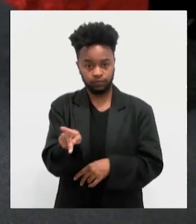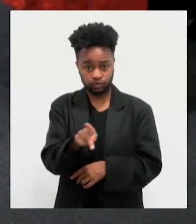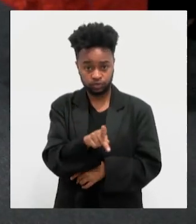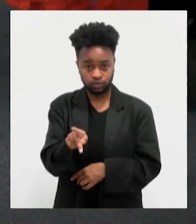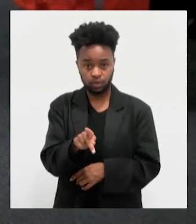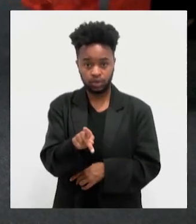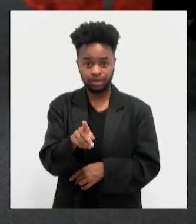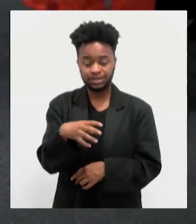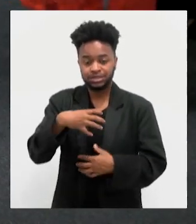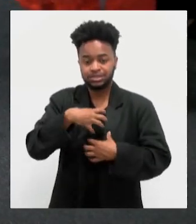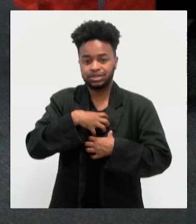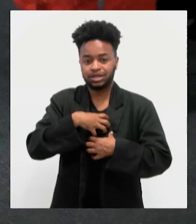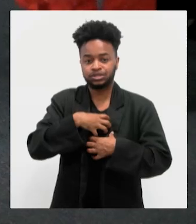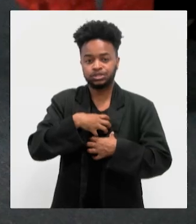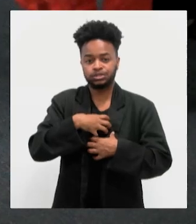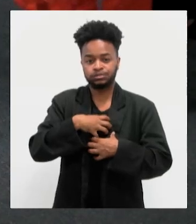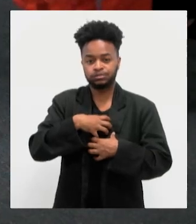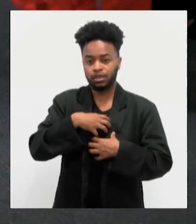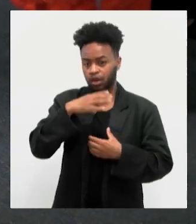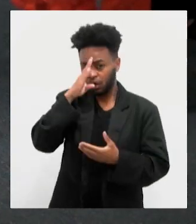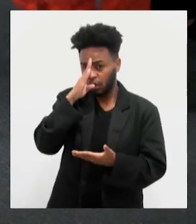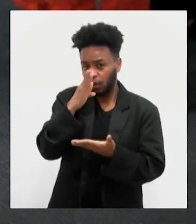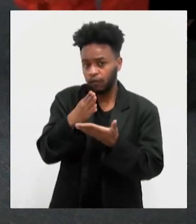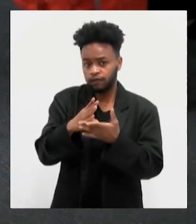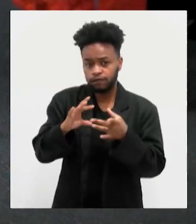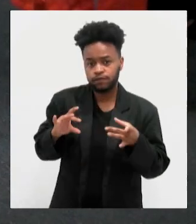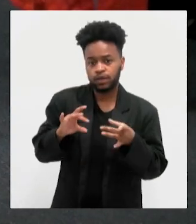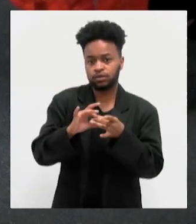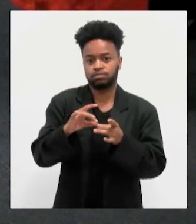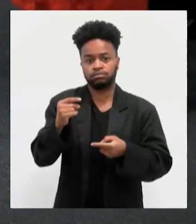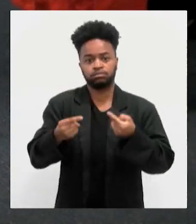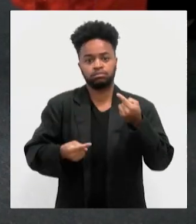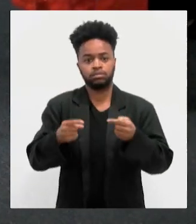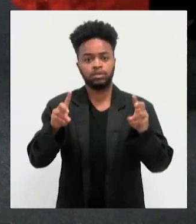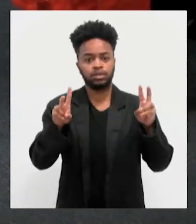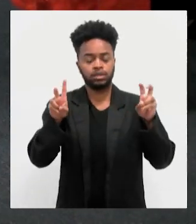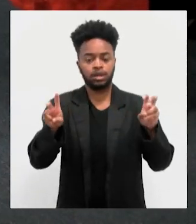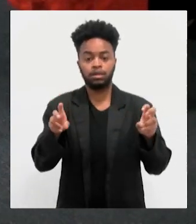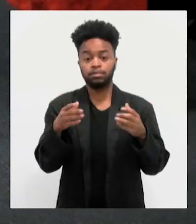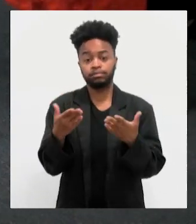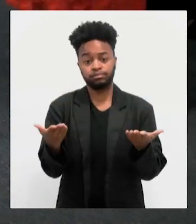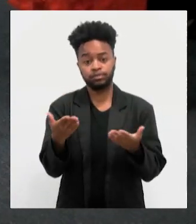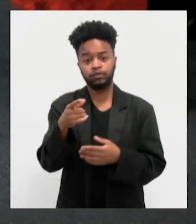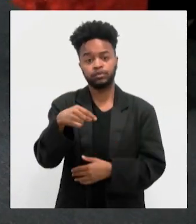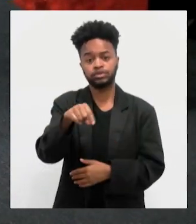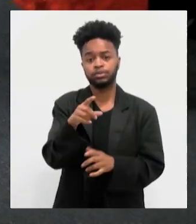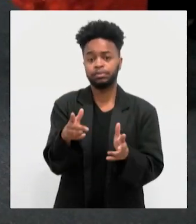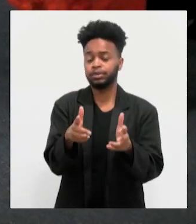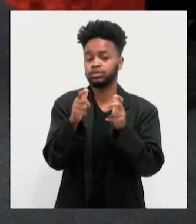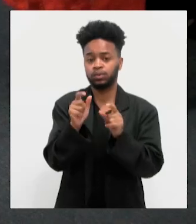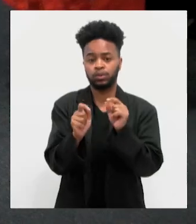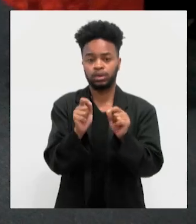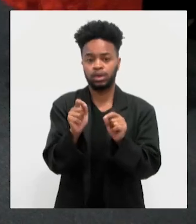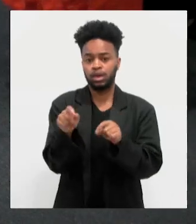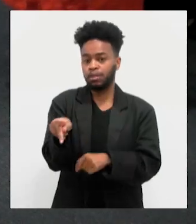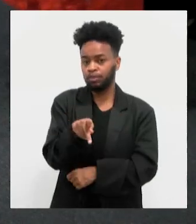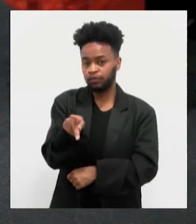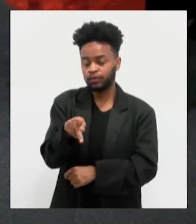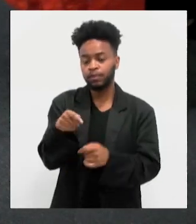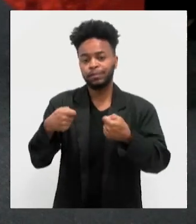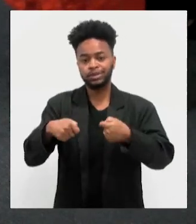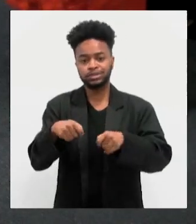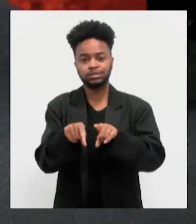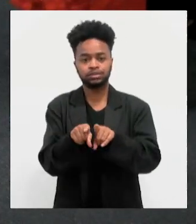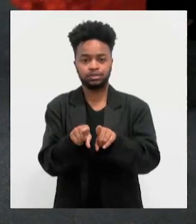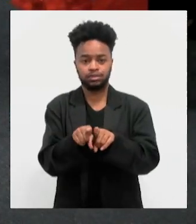sentem confiantes para tratar sobre esse tema. Então, vejam que também os professores precisam,